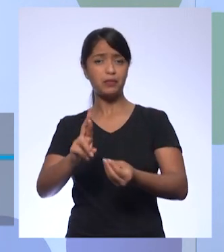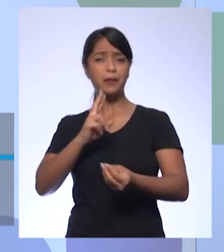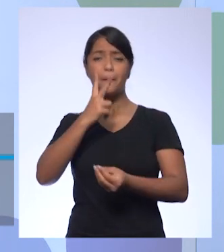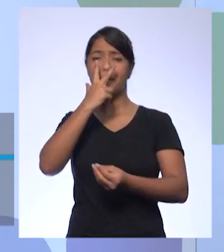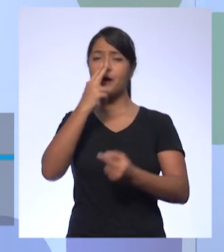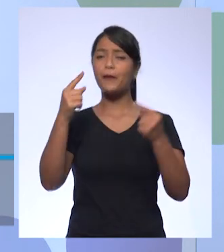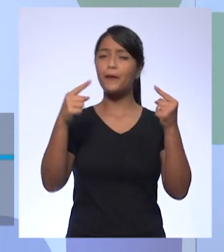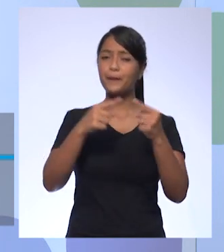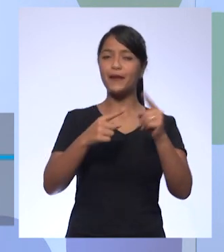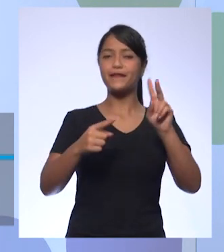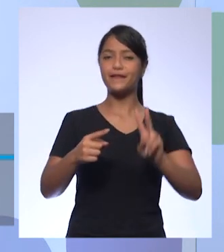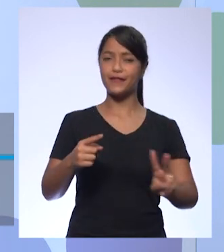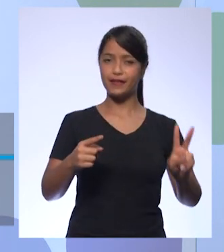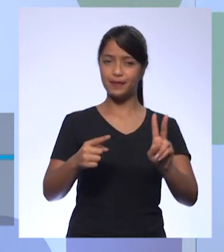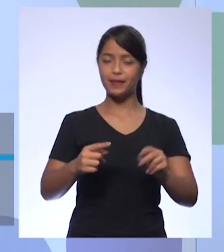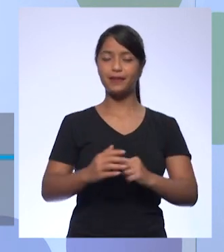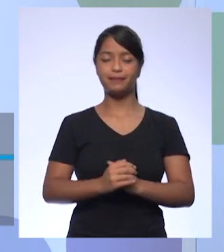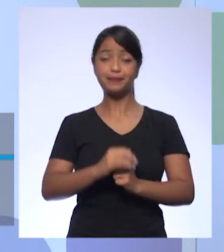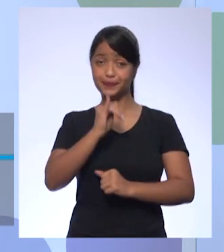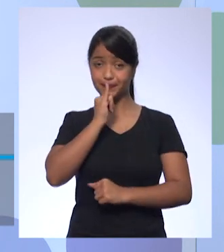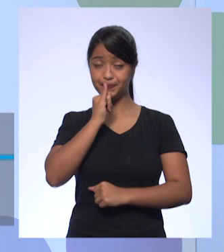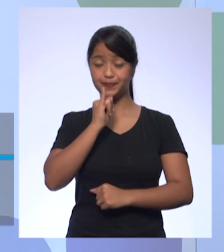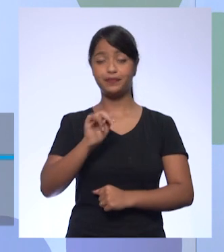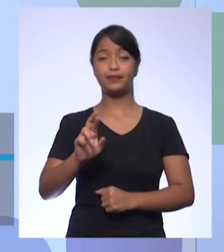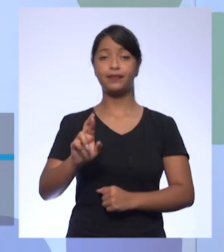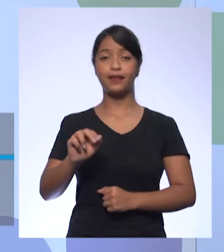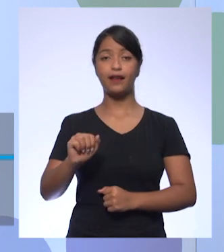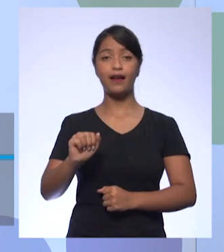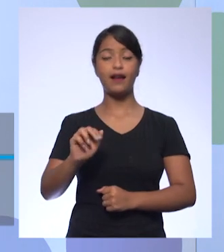ó. Rafael, o